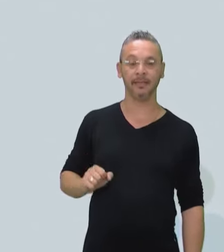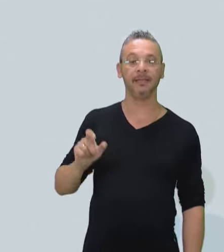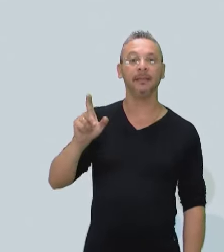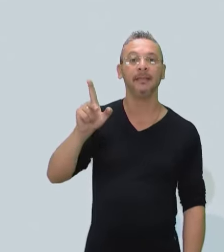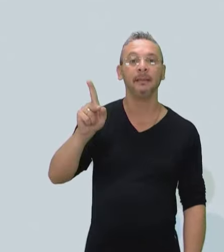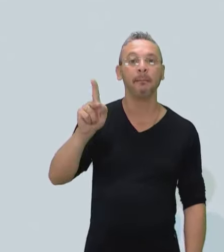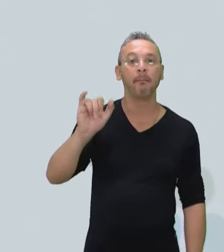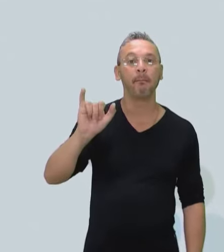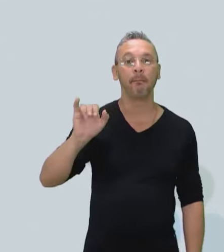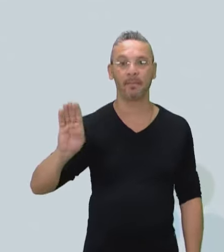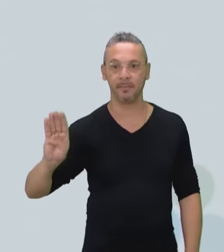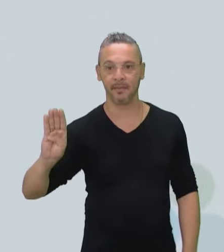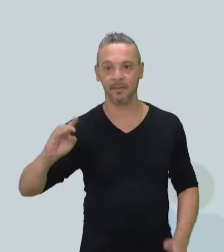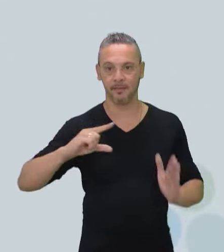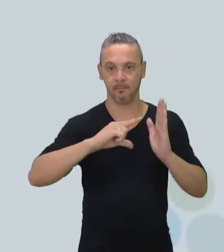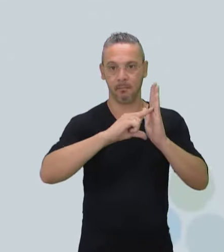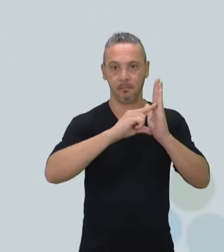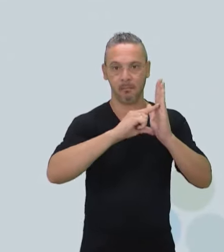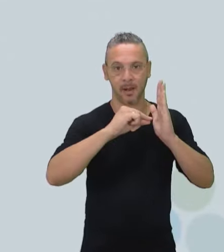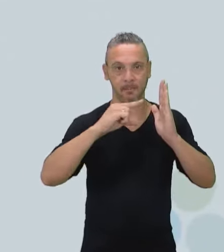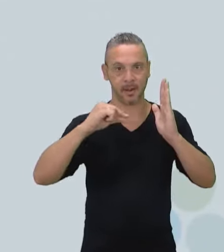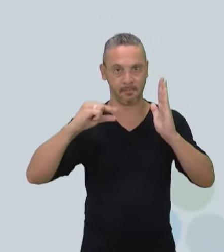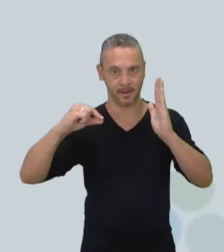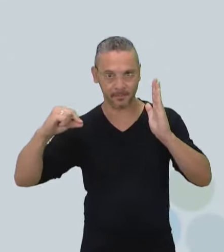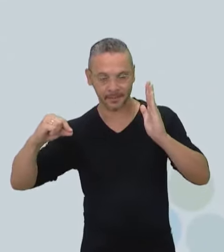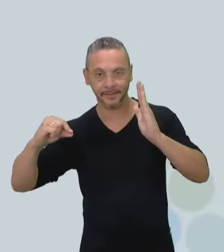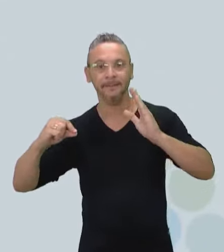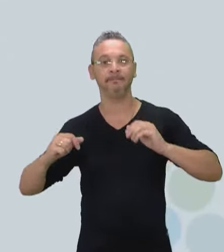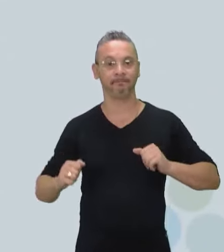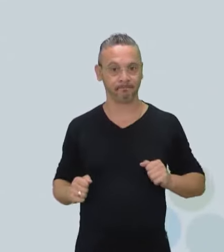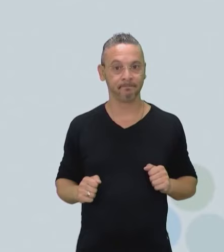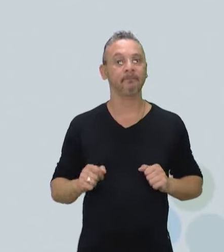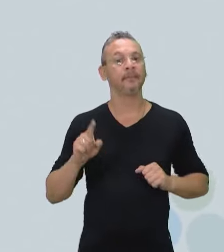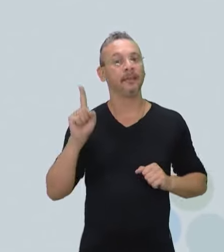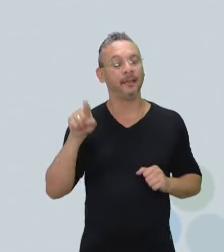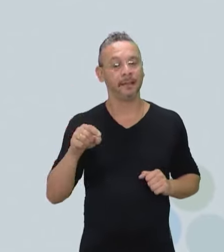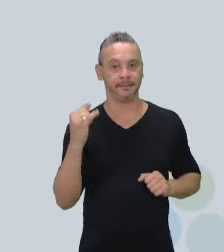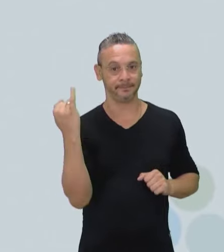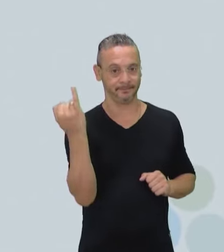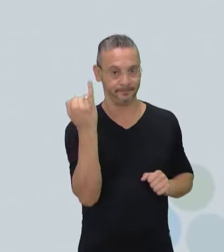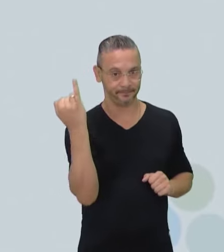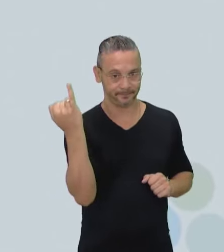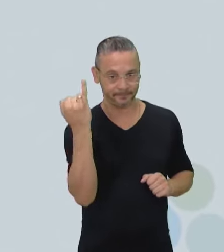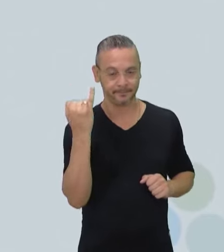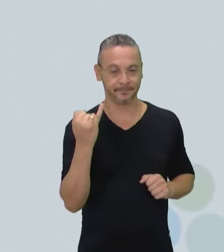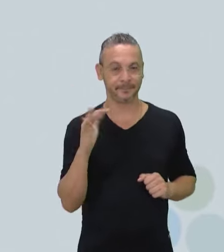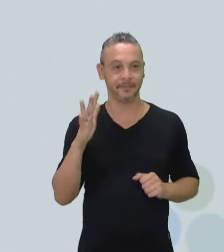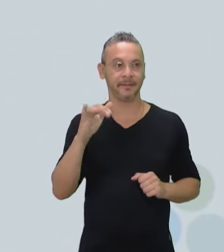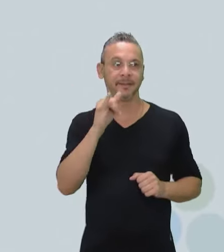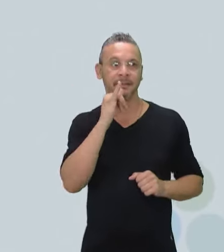de desenvolvimento econômico, né? Ele é um dos principais índices de desenvolvimento econômico. Ele está